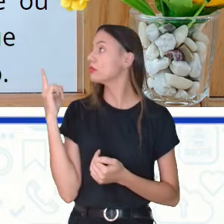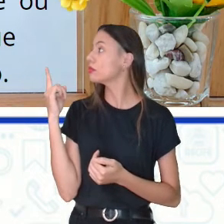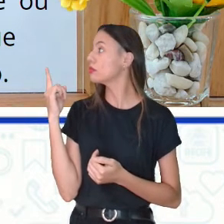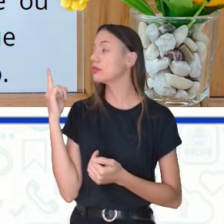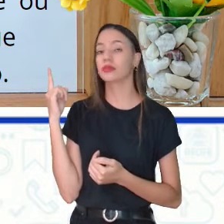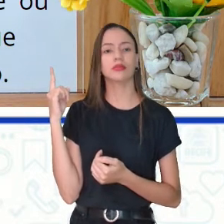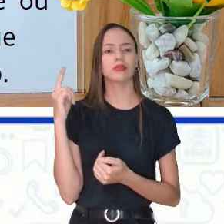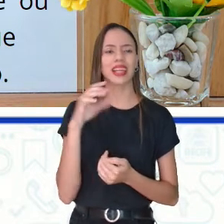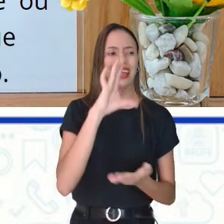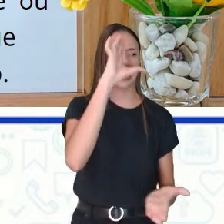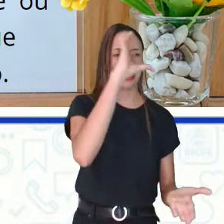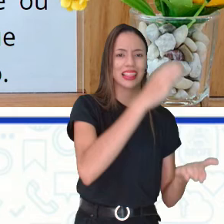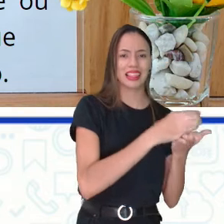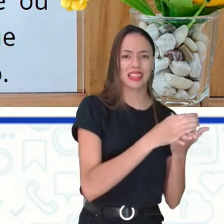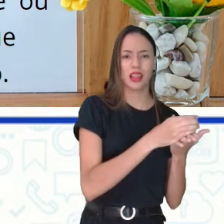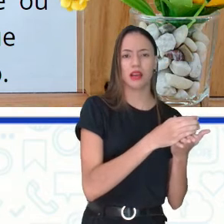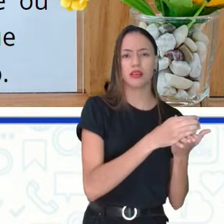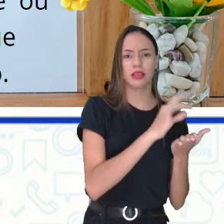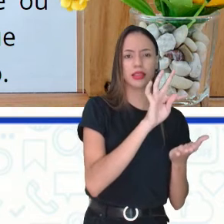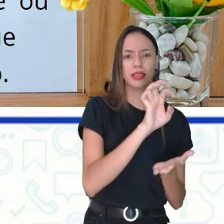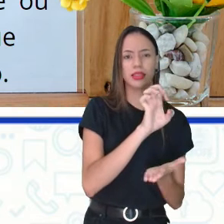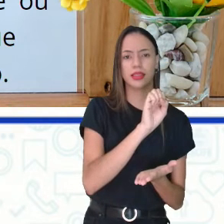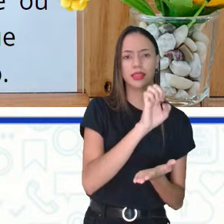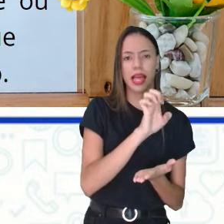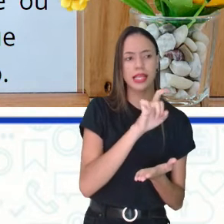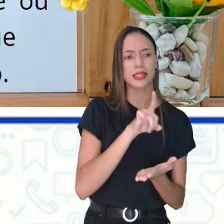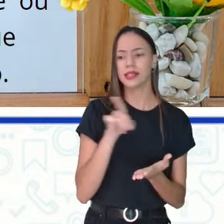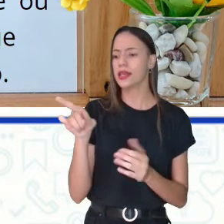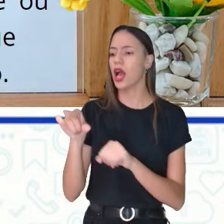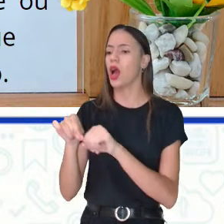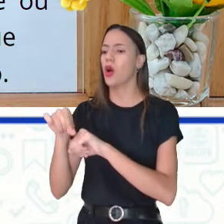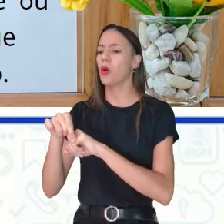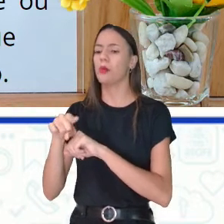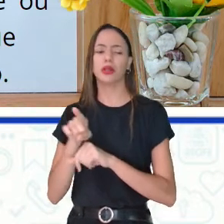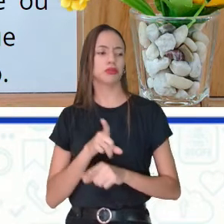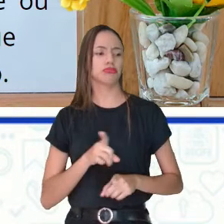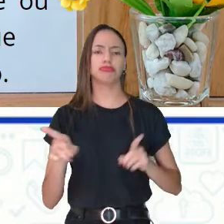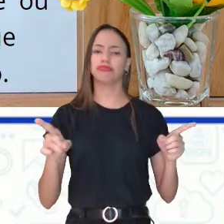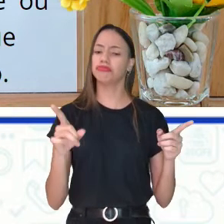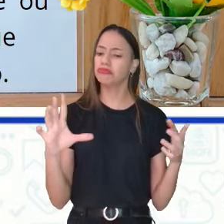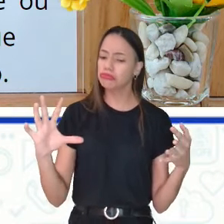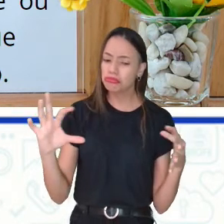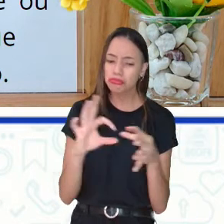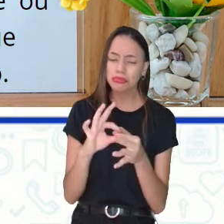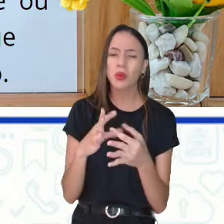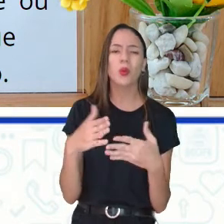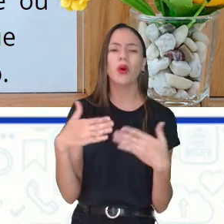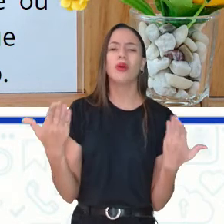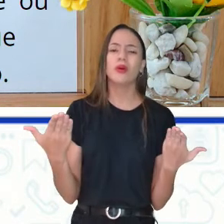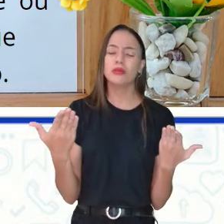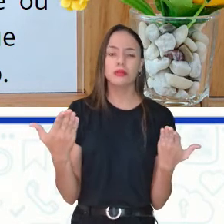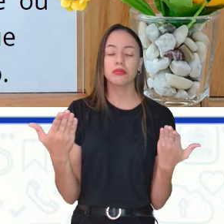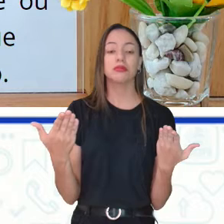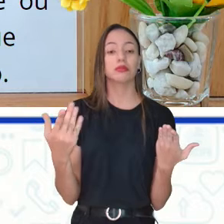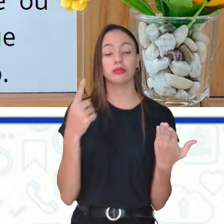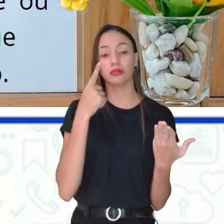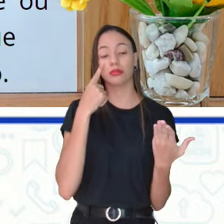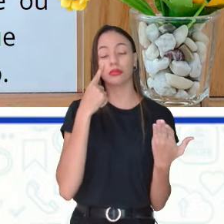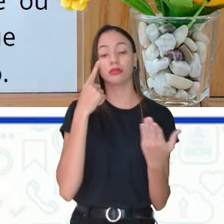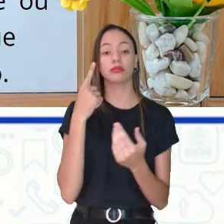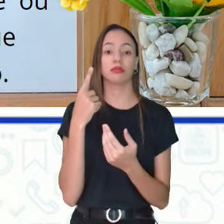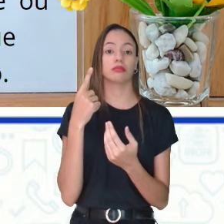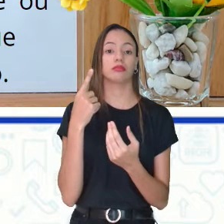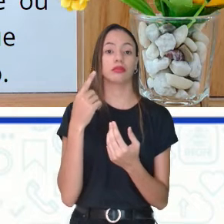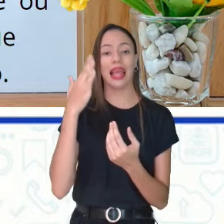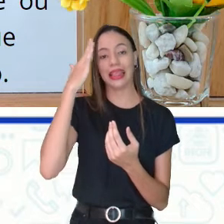e argumento. De modo geral, a relação entre tese e argumento pode ser compreendida de